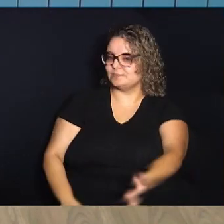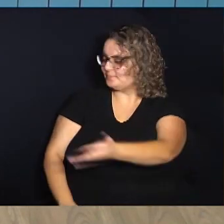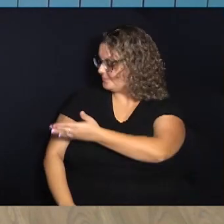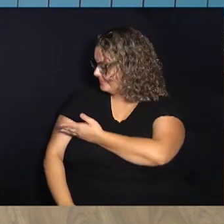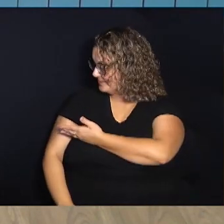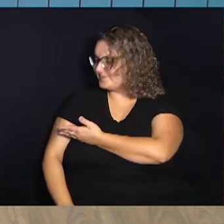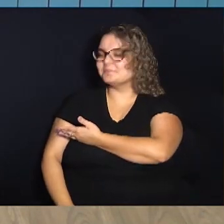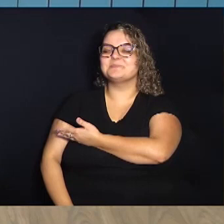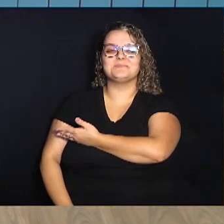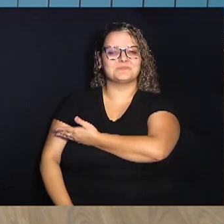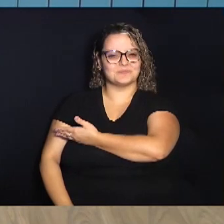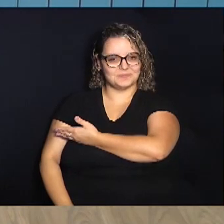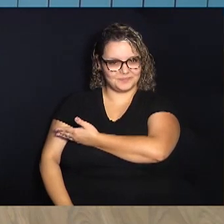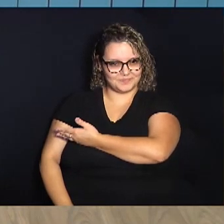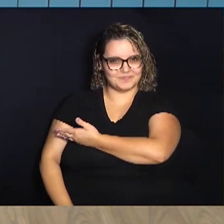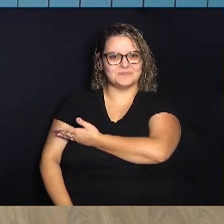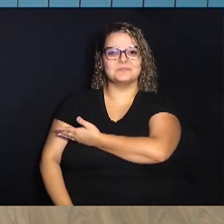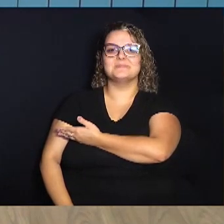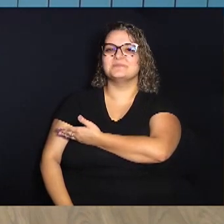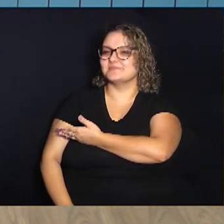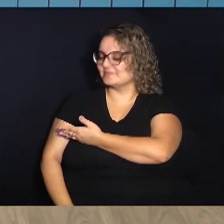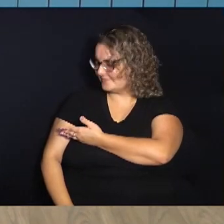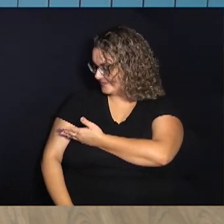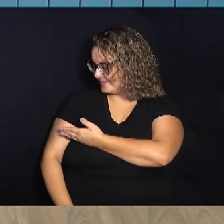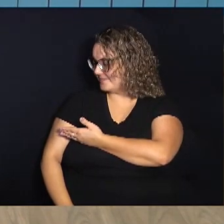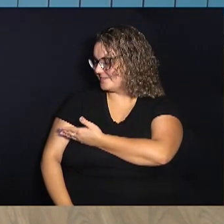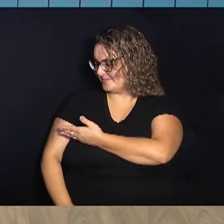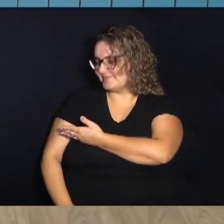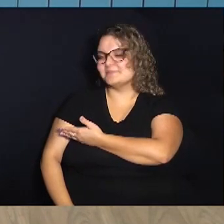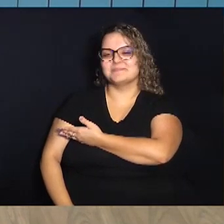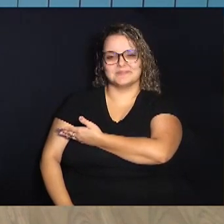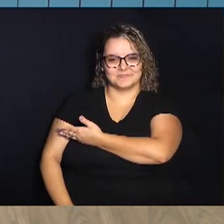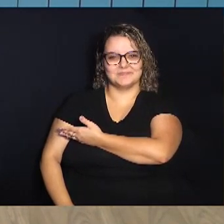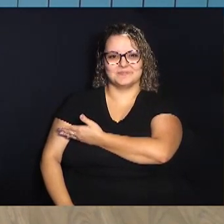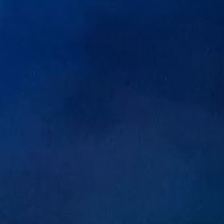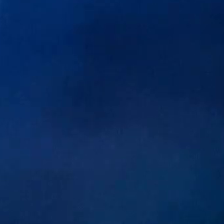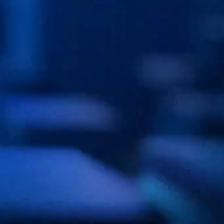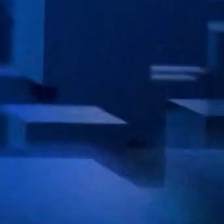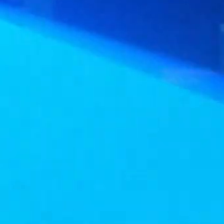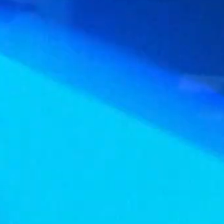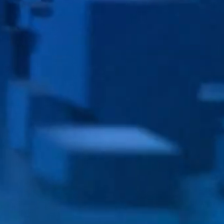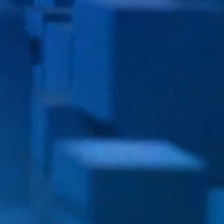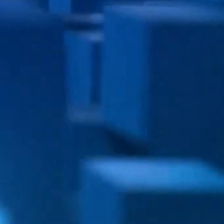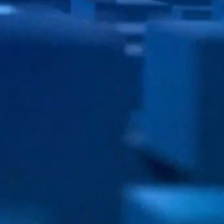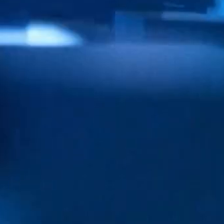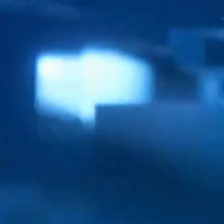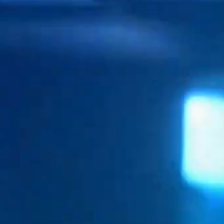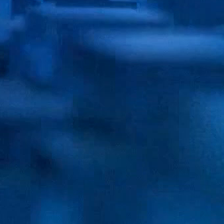www.campinas.sp.leg.br.